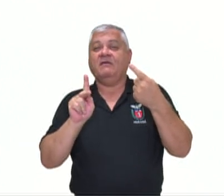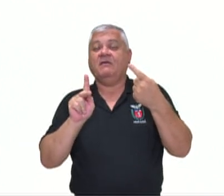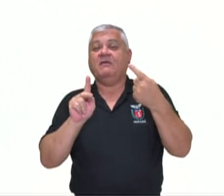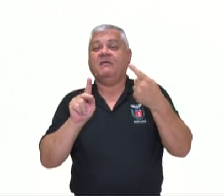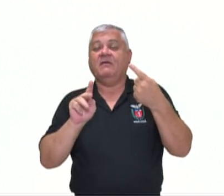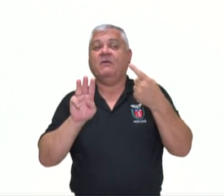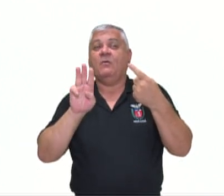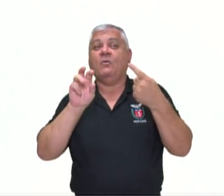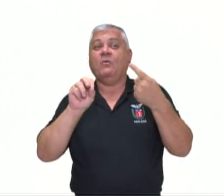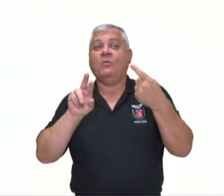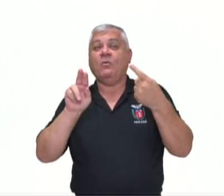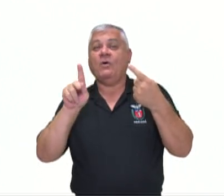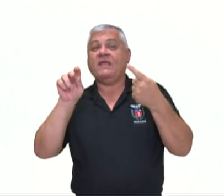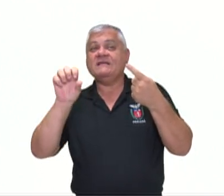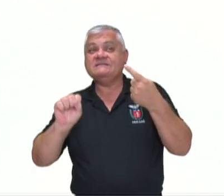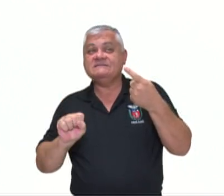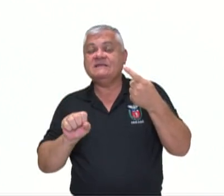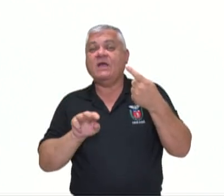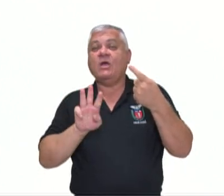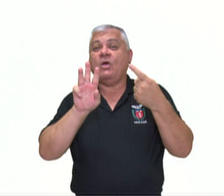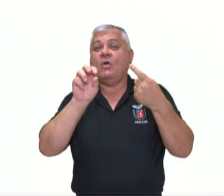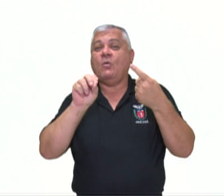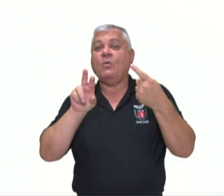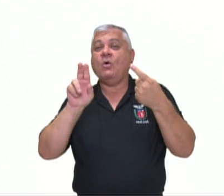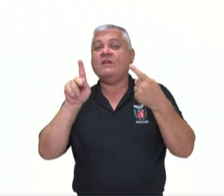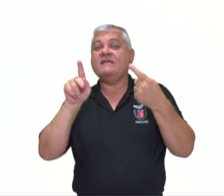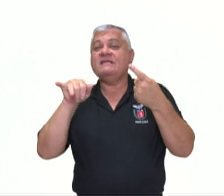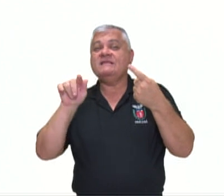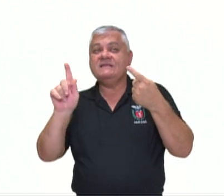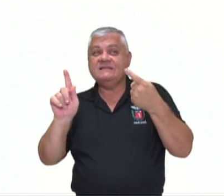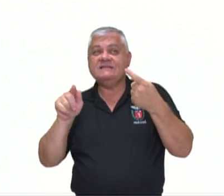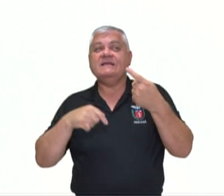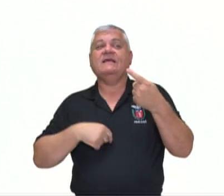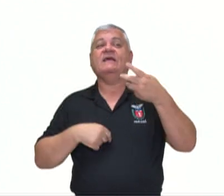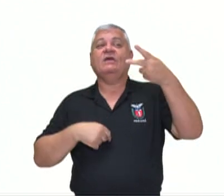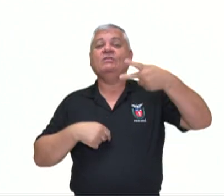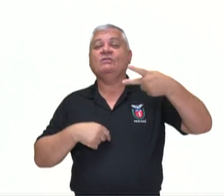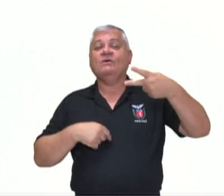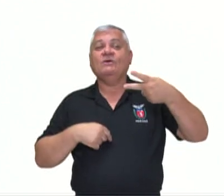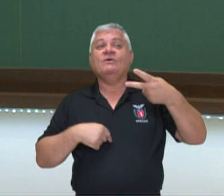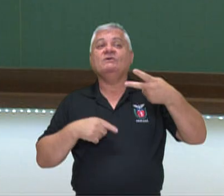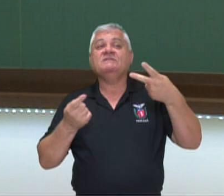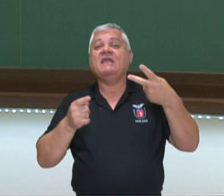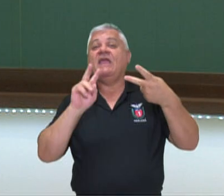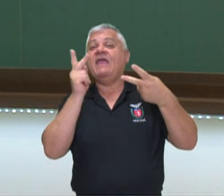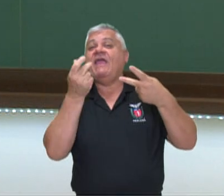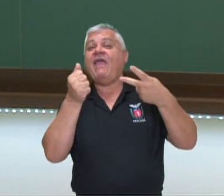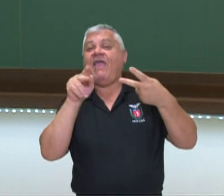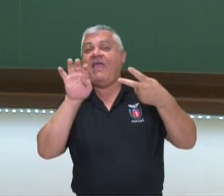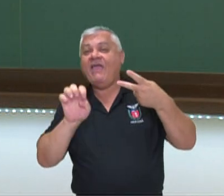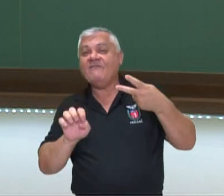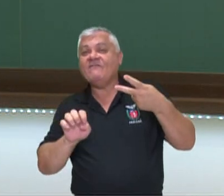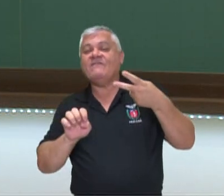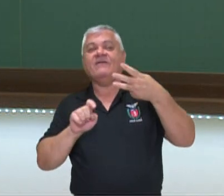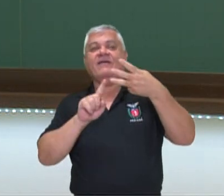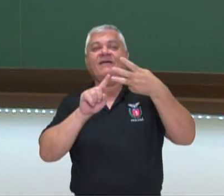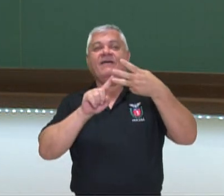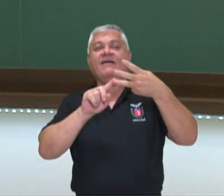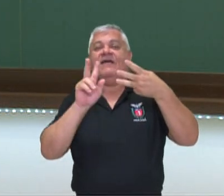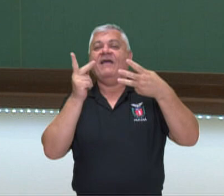at work. Também três possíveis respostas, have, haves or has. Na nossa primeira